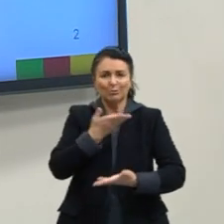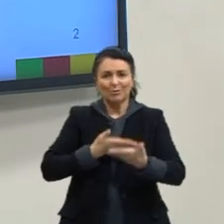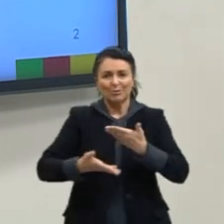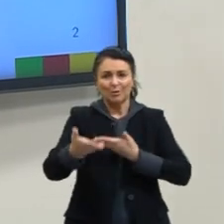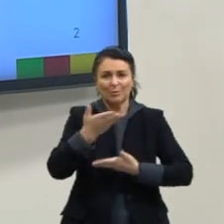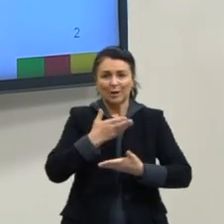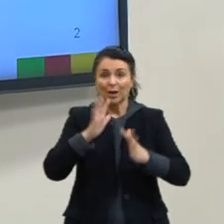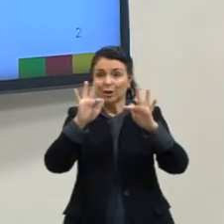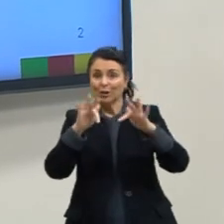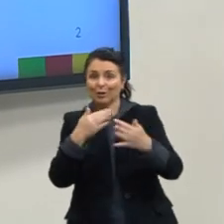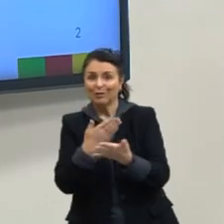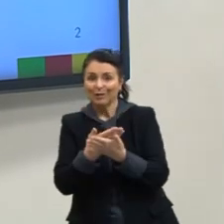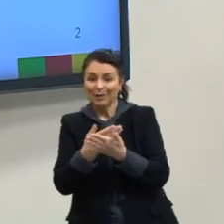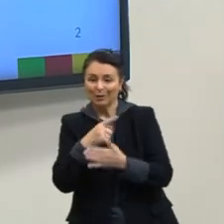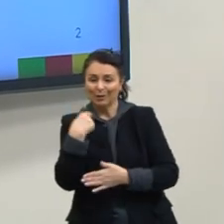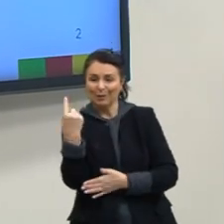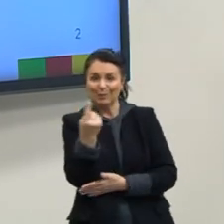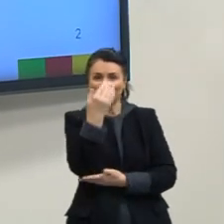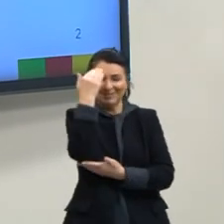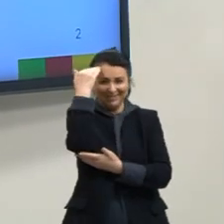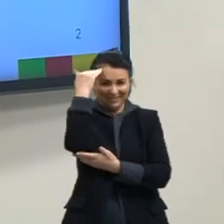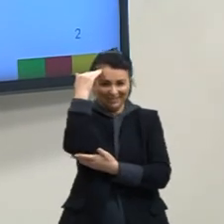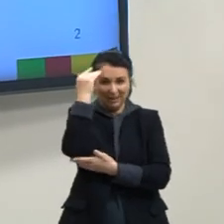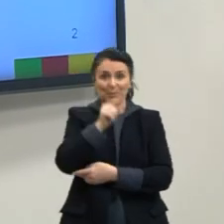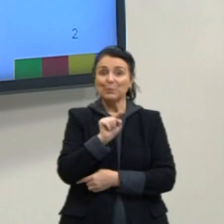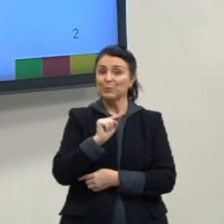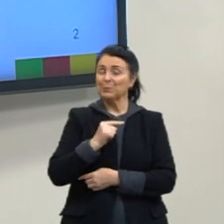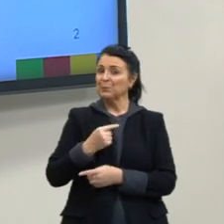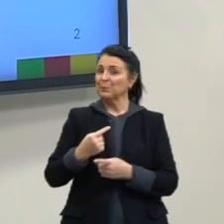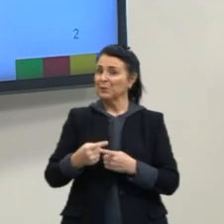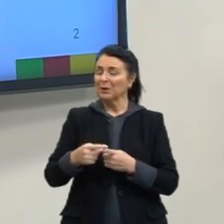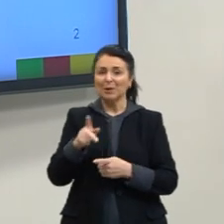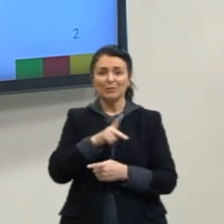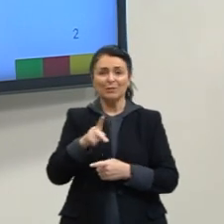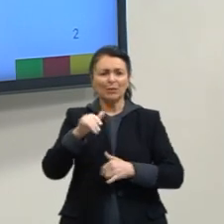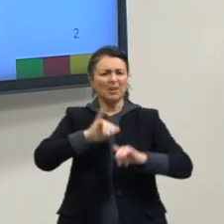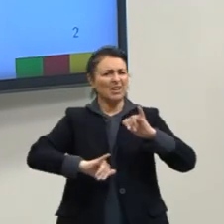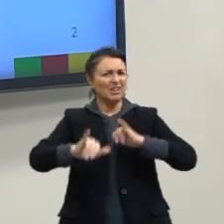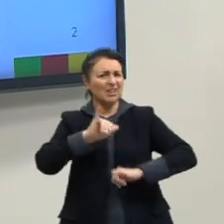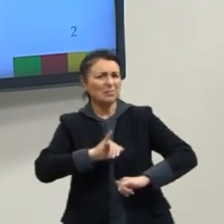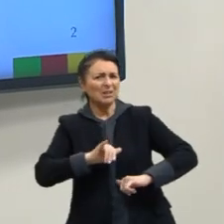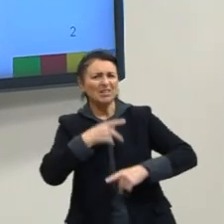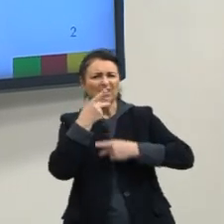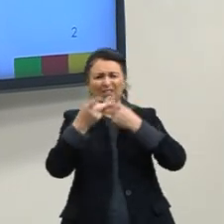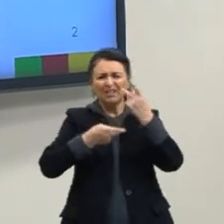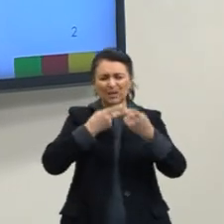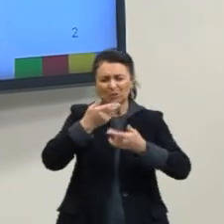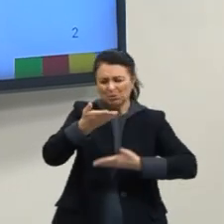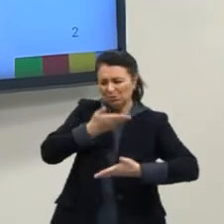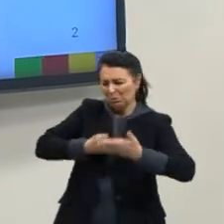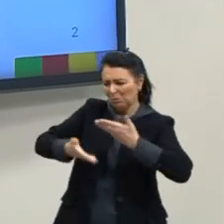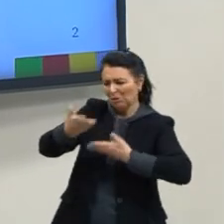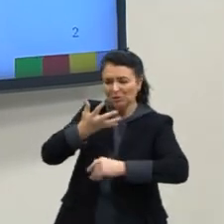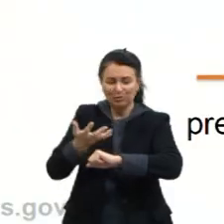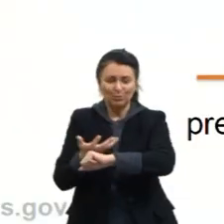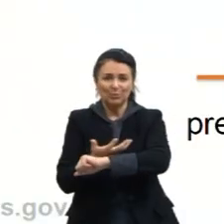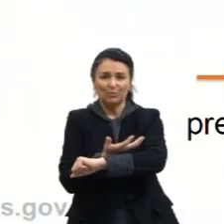final da aula a gente vai entender porque vocês vão entender por que que a professora de química tá falando de compartilhamento de emoções